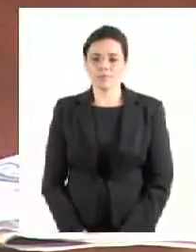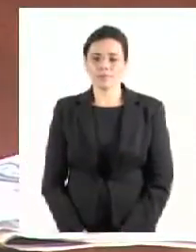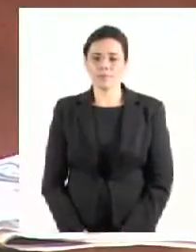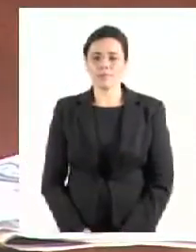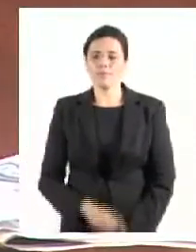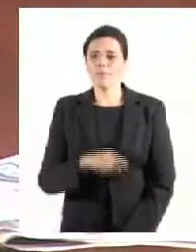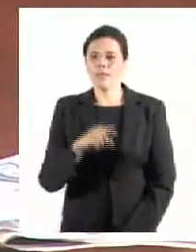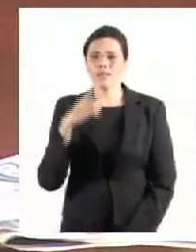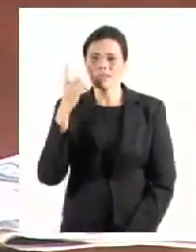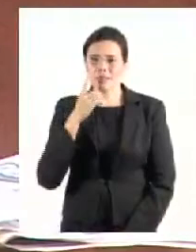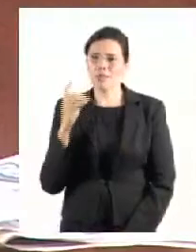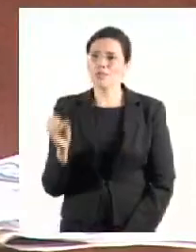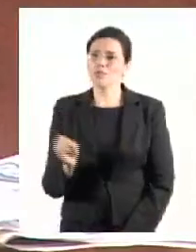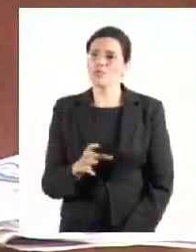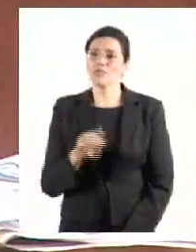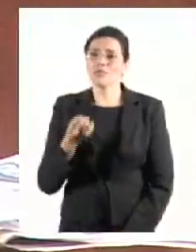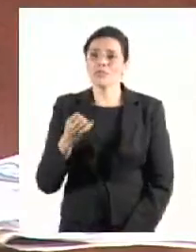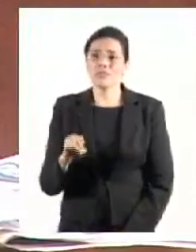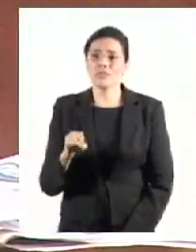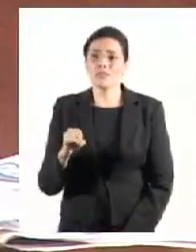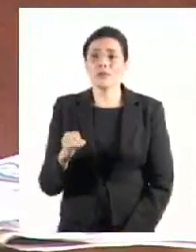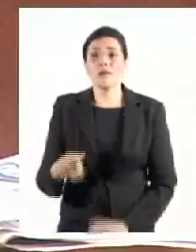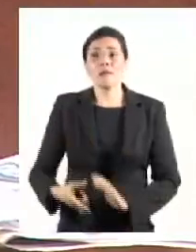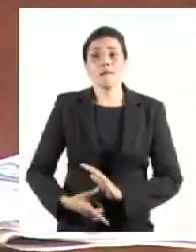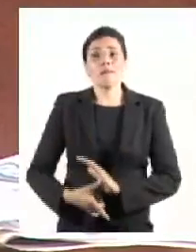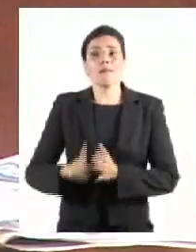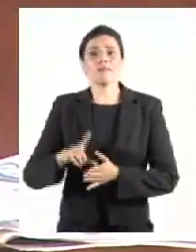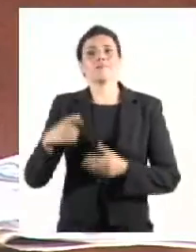casa. Essa que é a verdade.